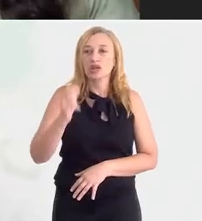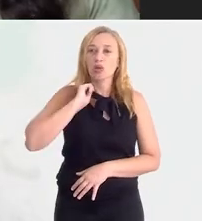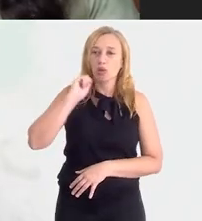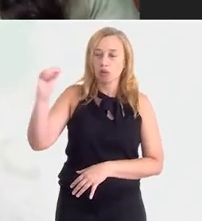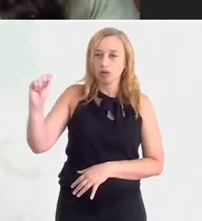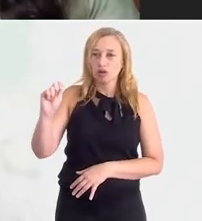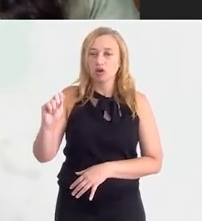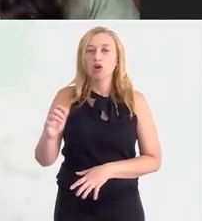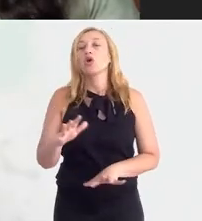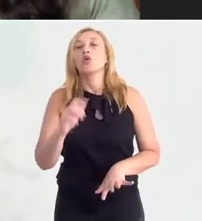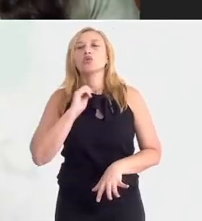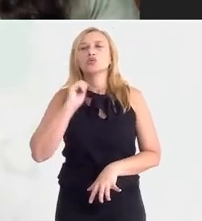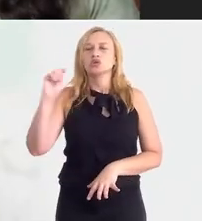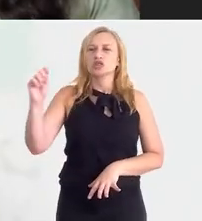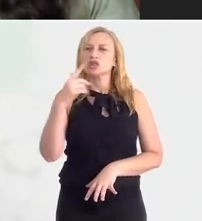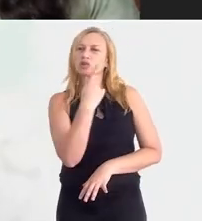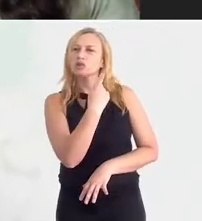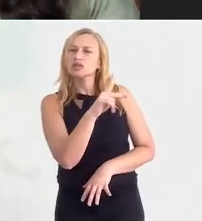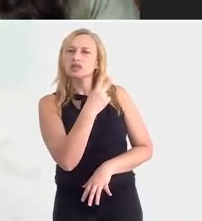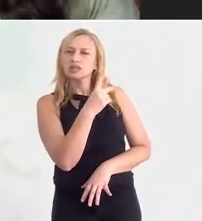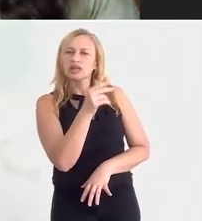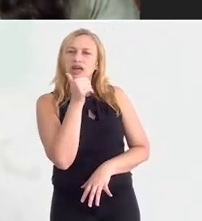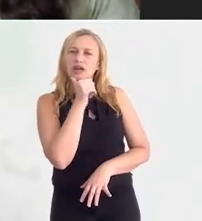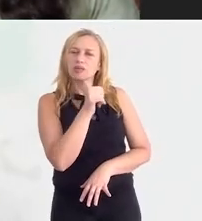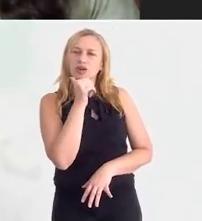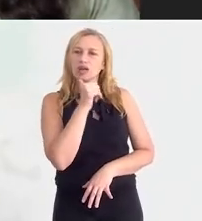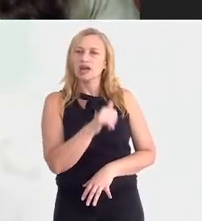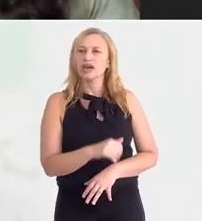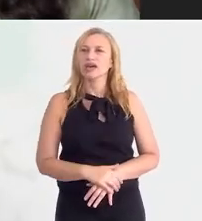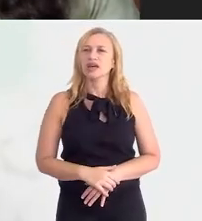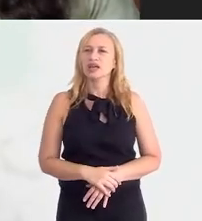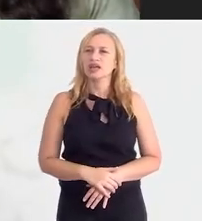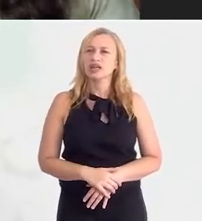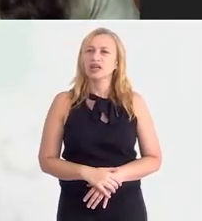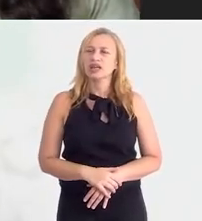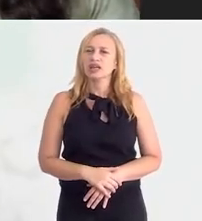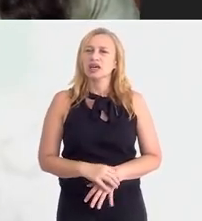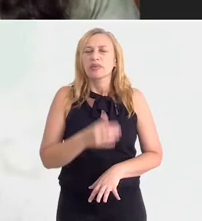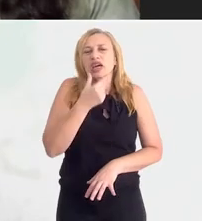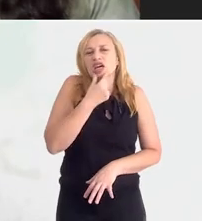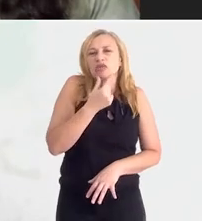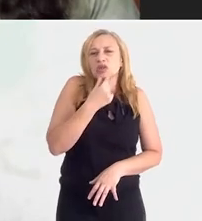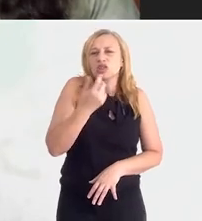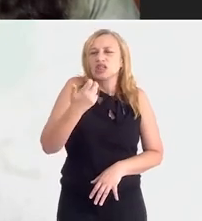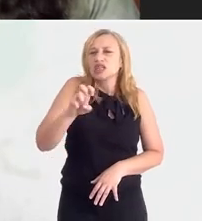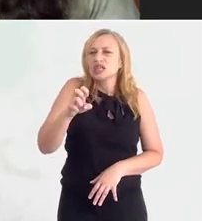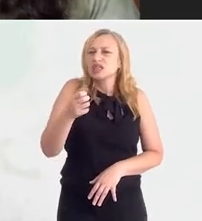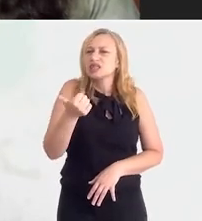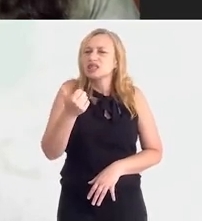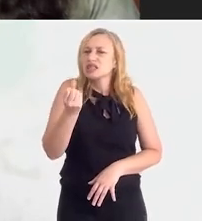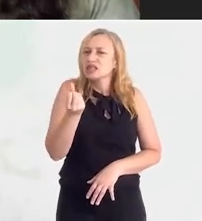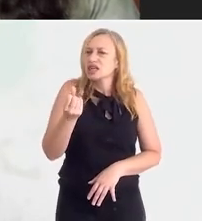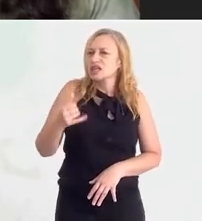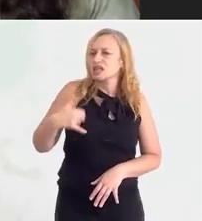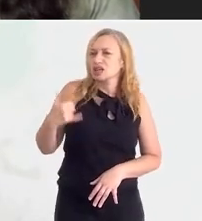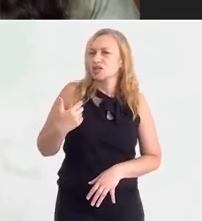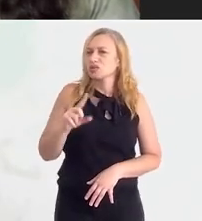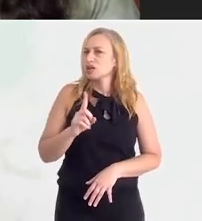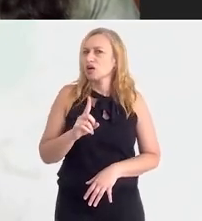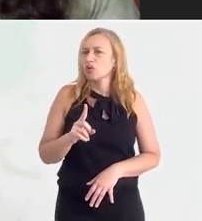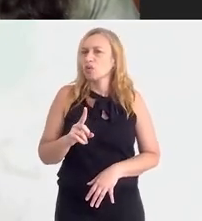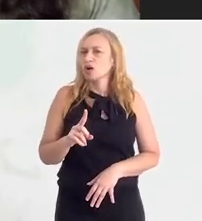essa interpretação de que o suicídio dela tem um caráter moral. E para aquele menino de 15, 16 anos que eu fui,